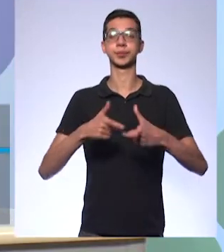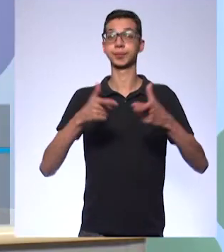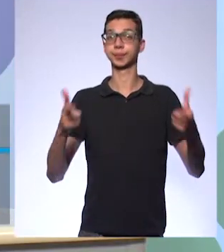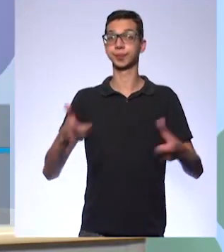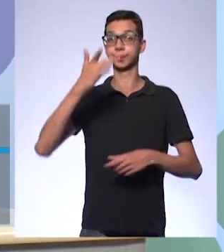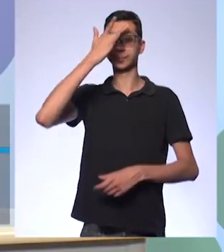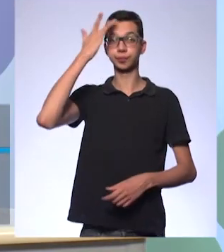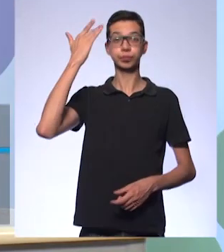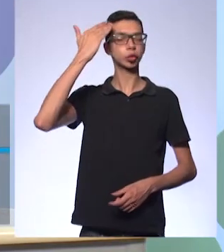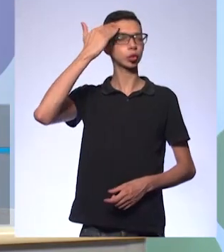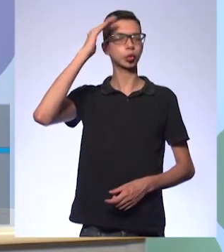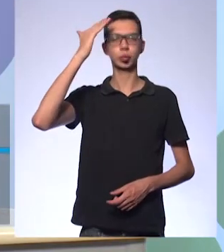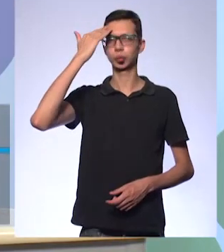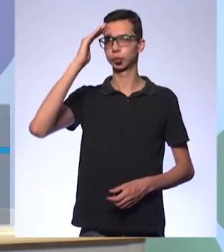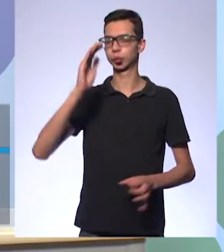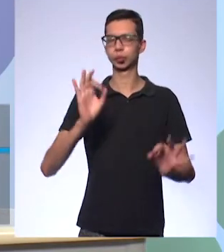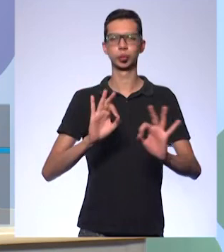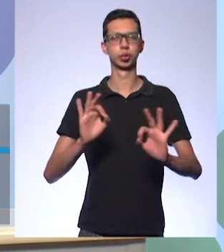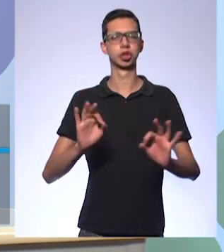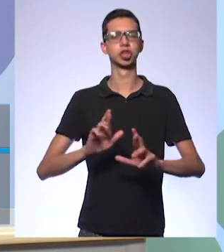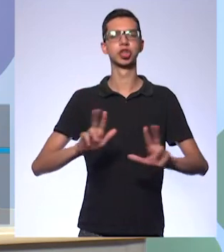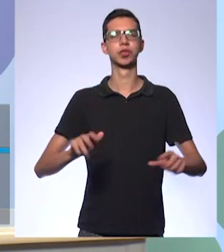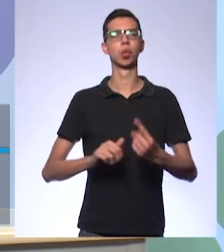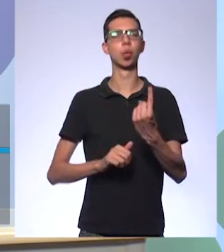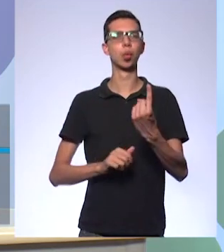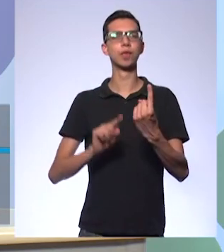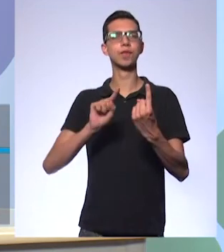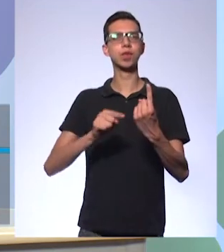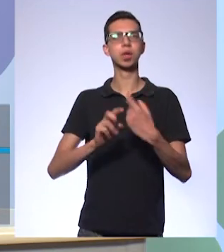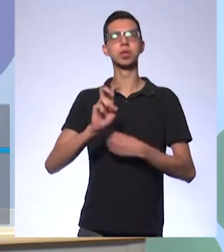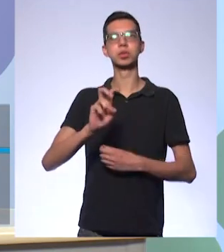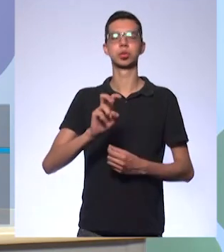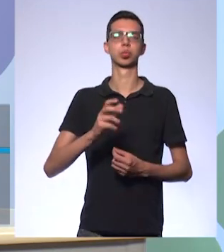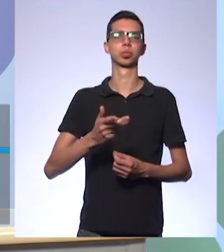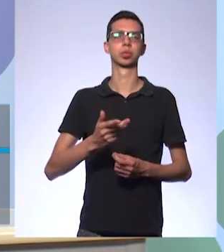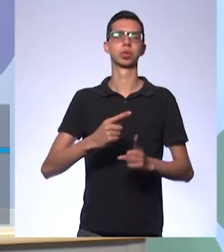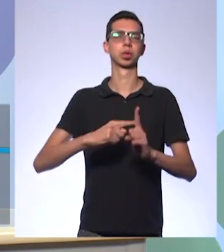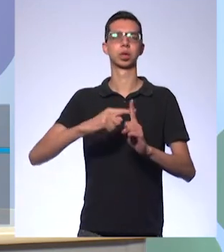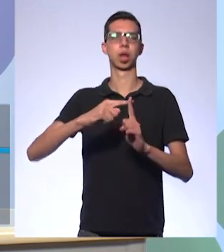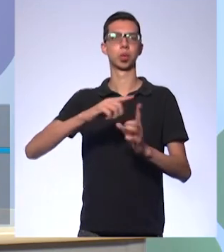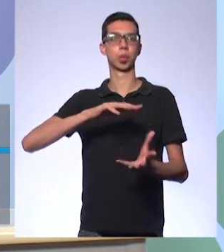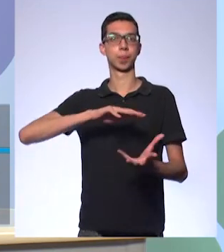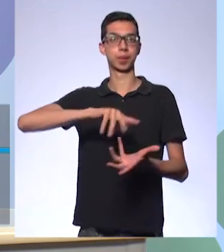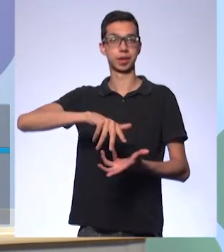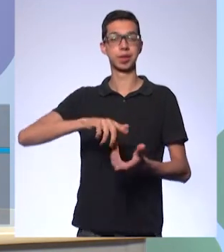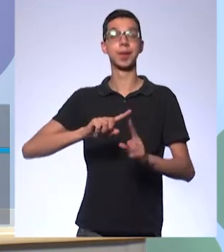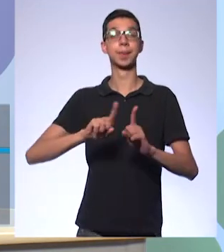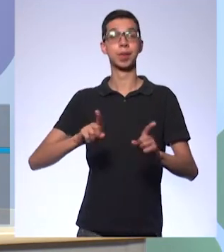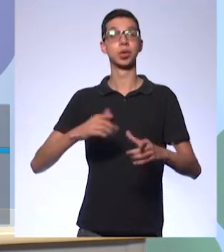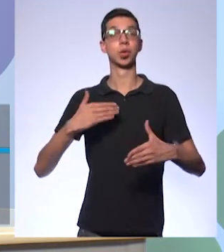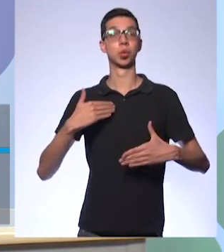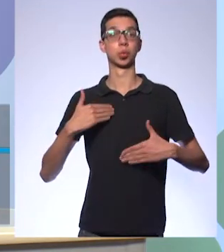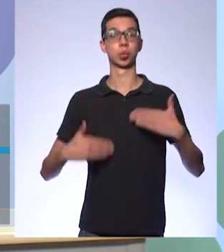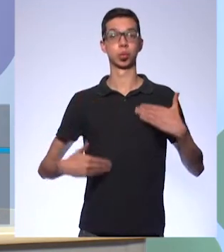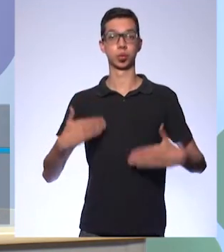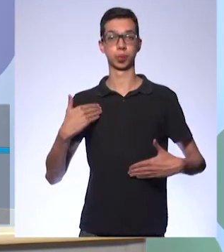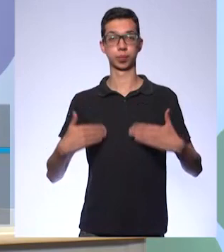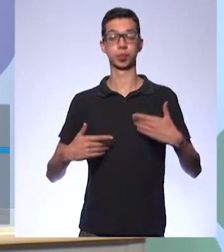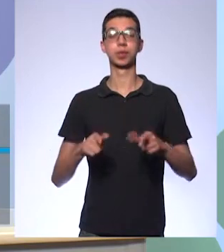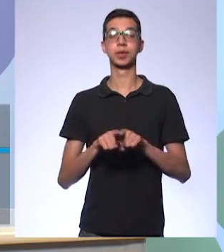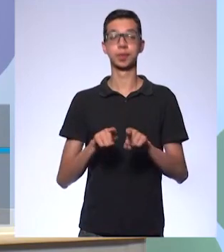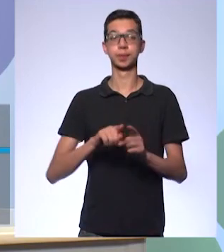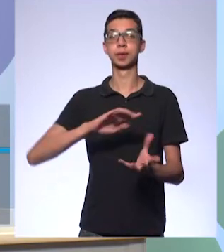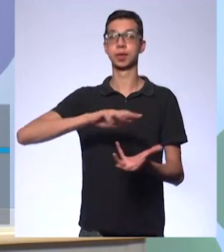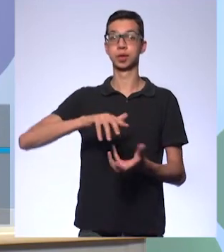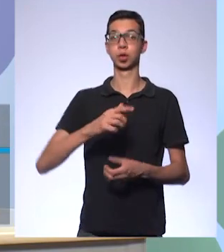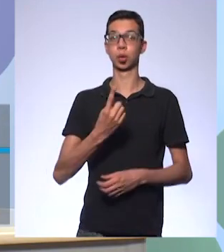não entende, né, a diferença de 1,5 no planeta, por exemplo. Mas tanto no nosso corpo quanto no planeta, esse